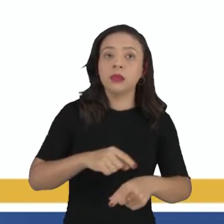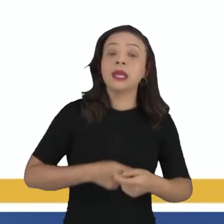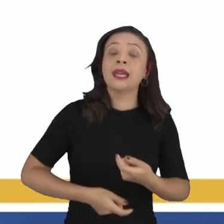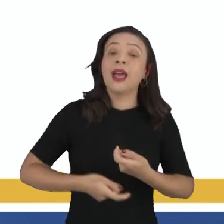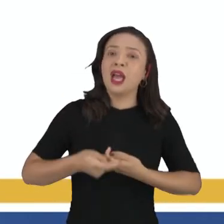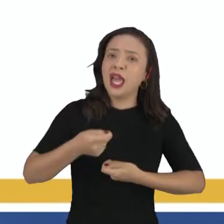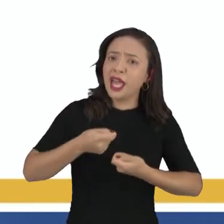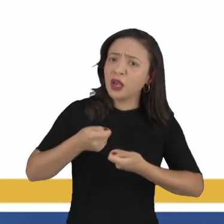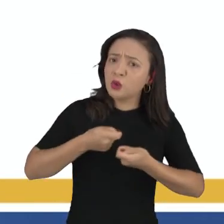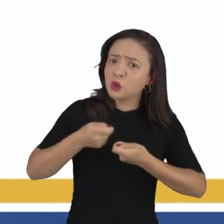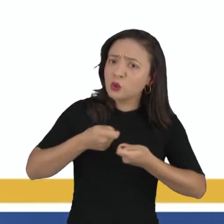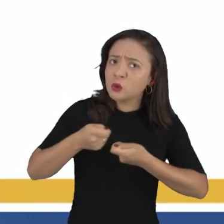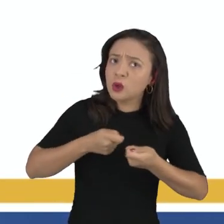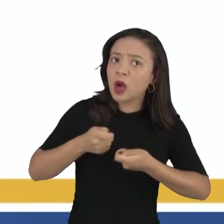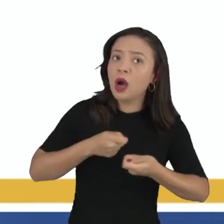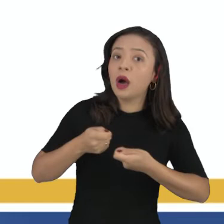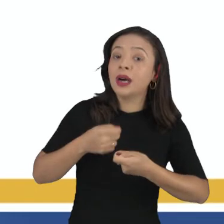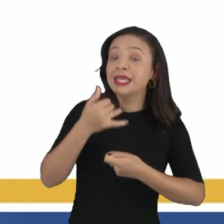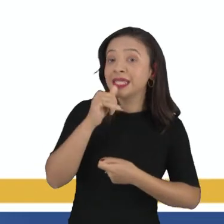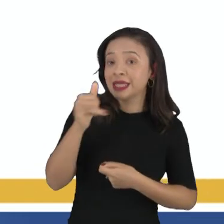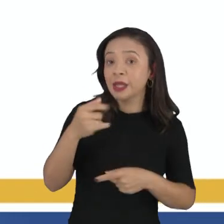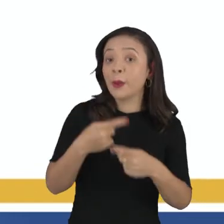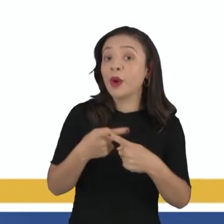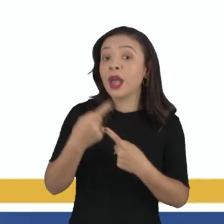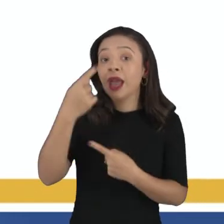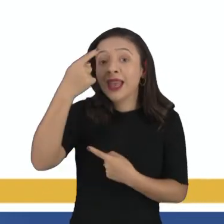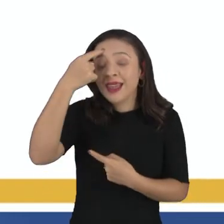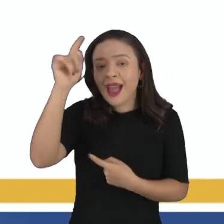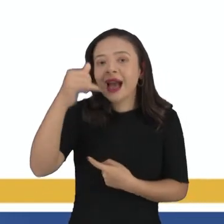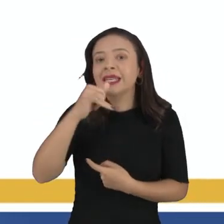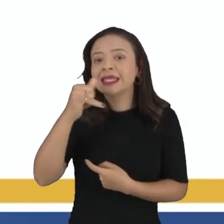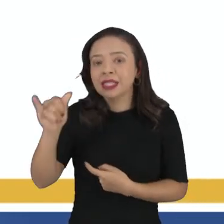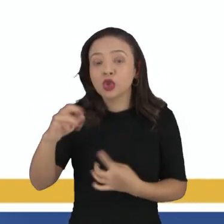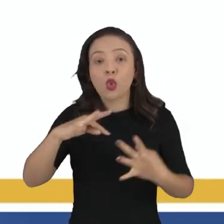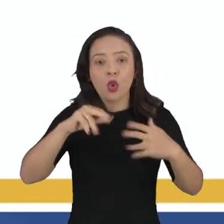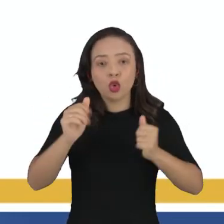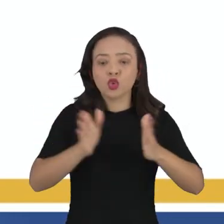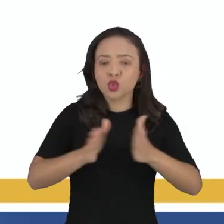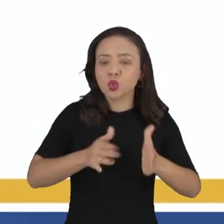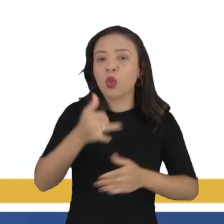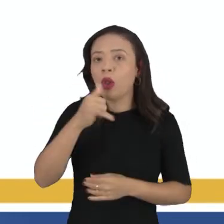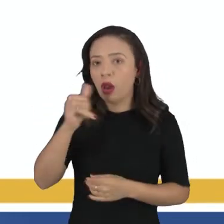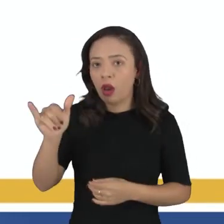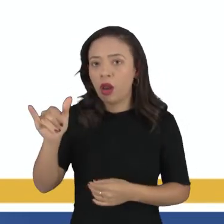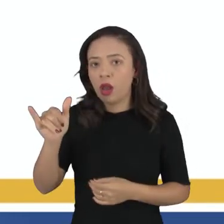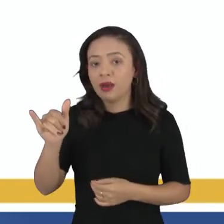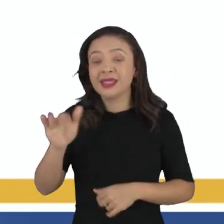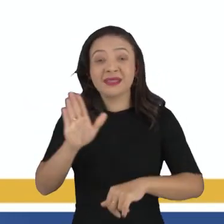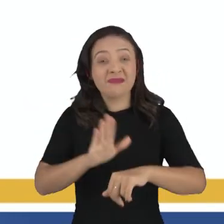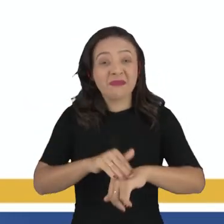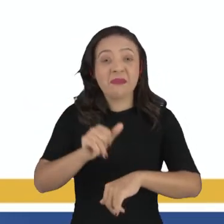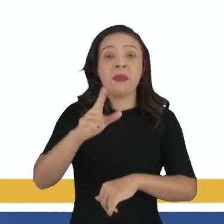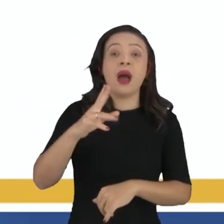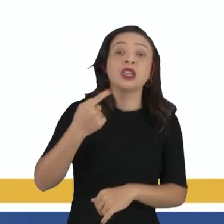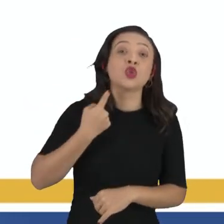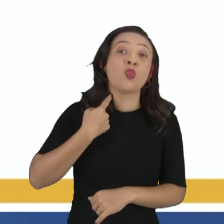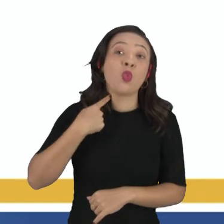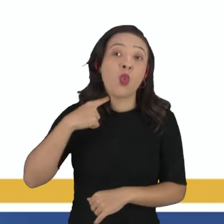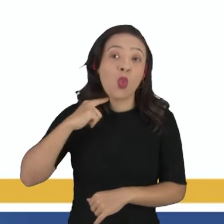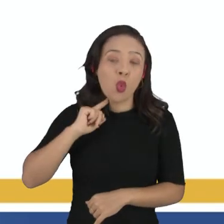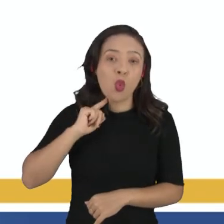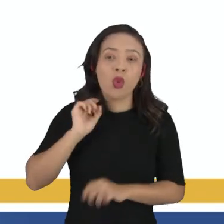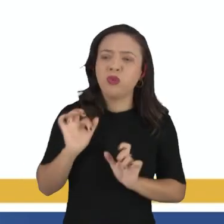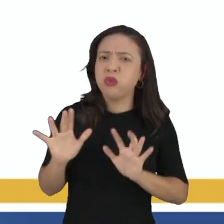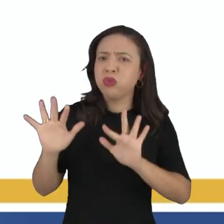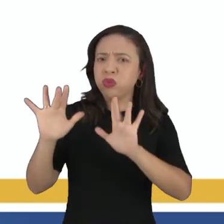energia elétrica, porque vocês viram que a produção de energia elétrica, né, os processos de produção de energia elétrica são os que mais lançam gases do efeito